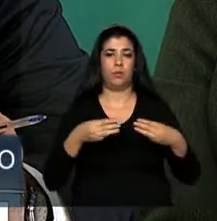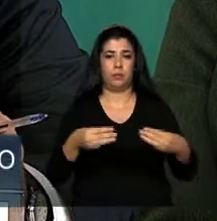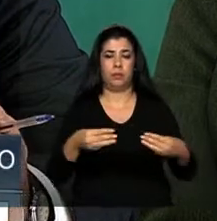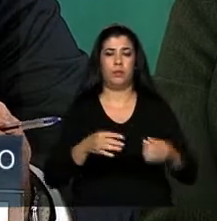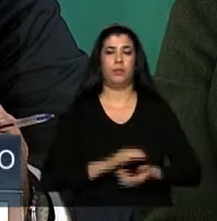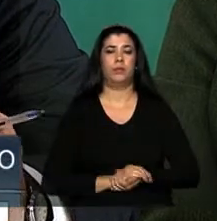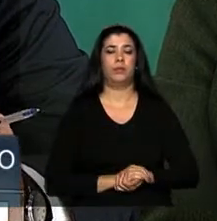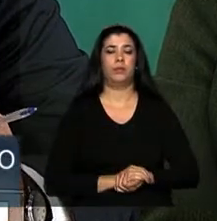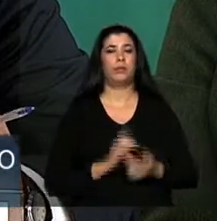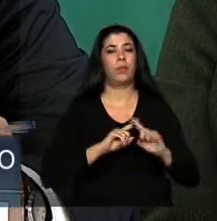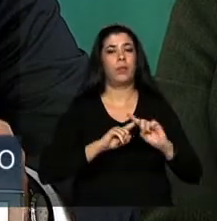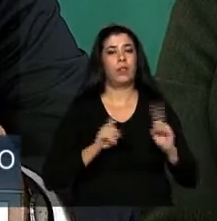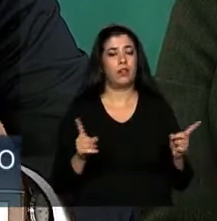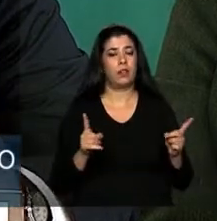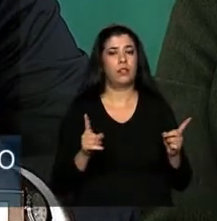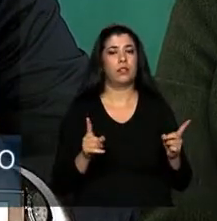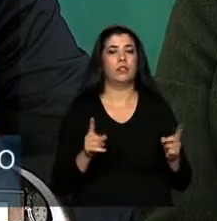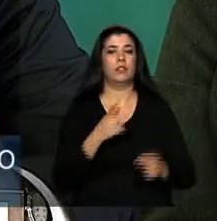Agora, a presidenta